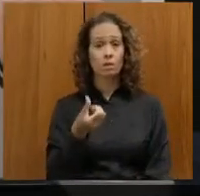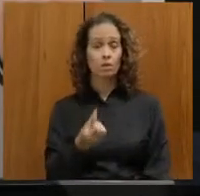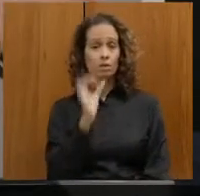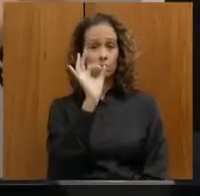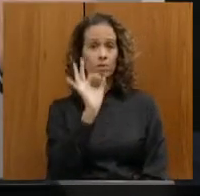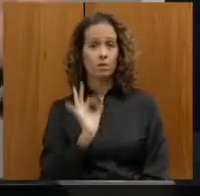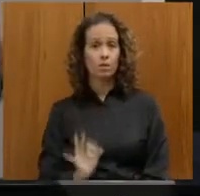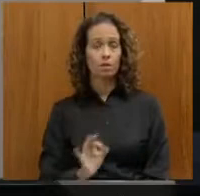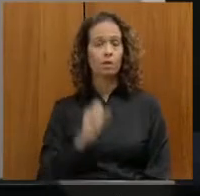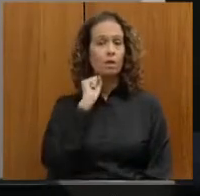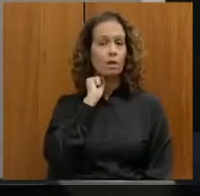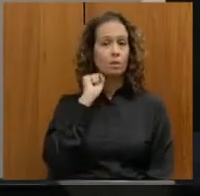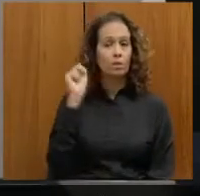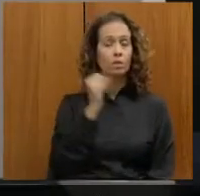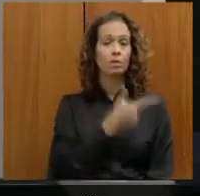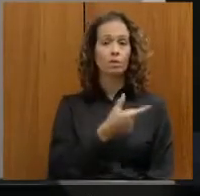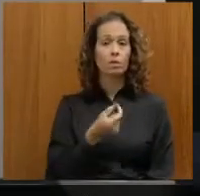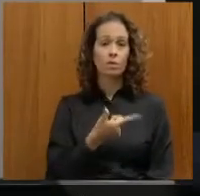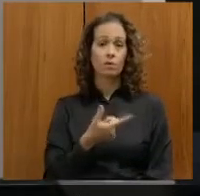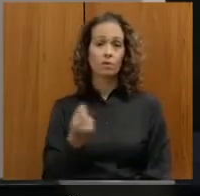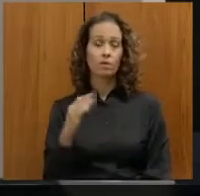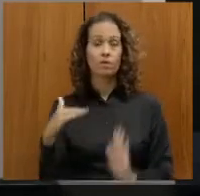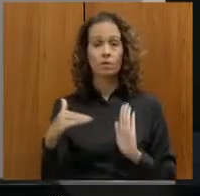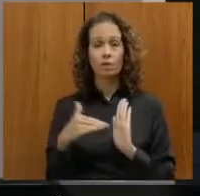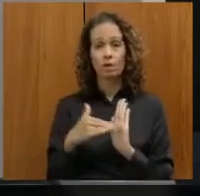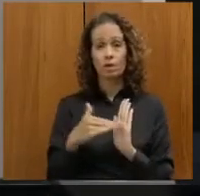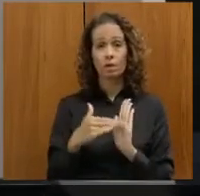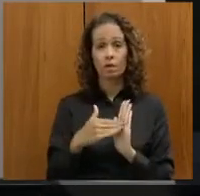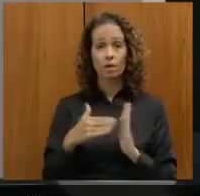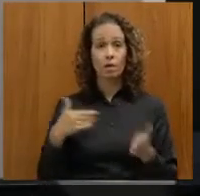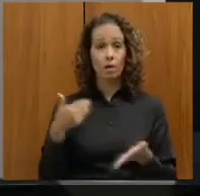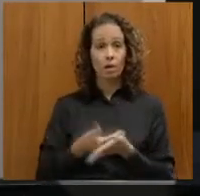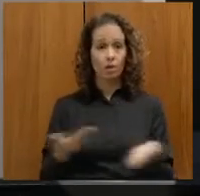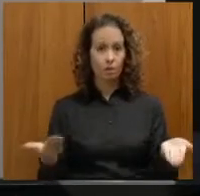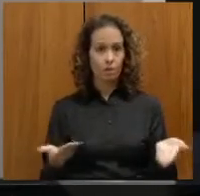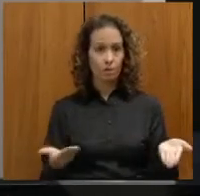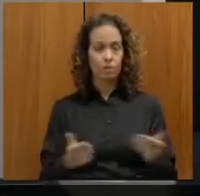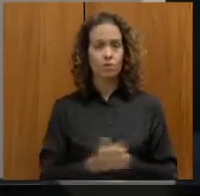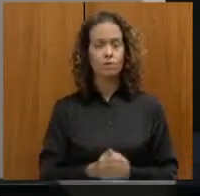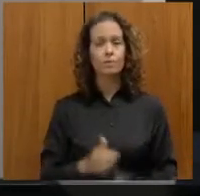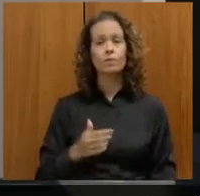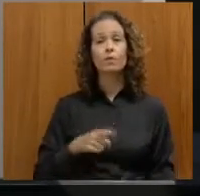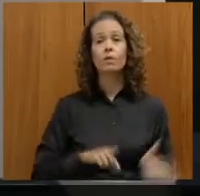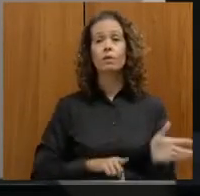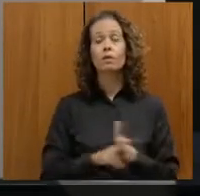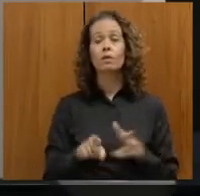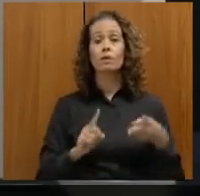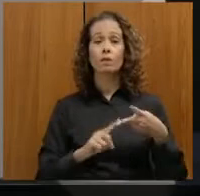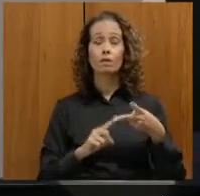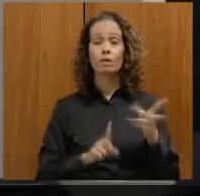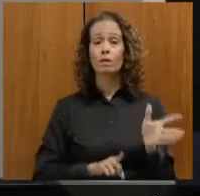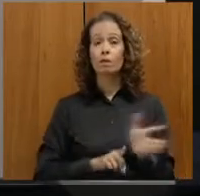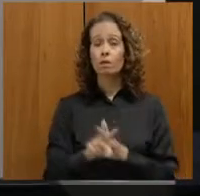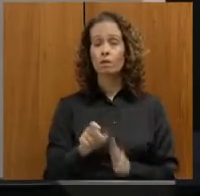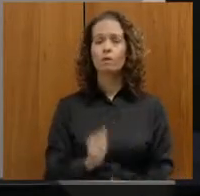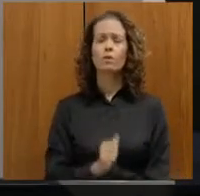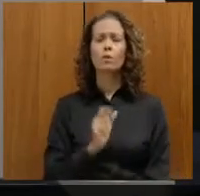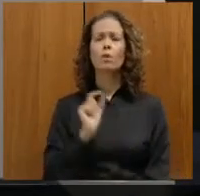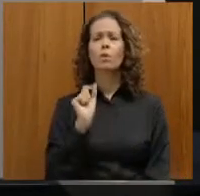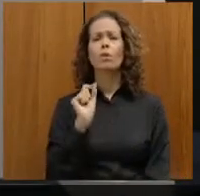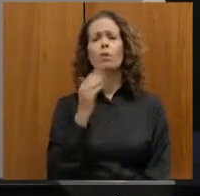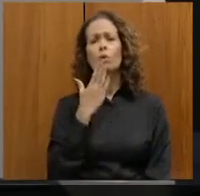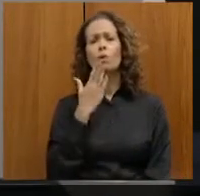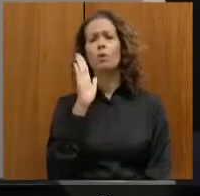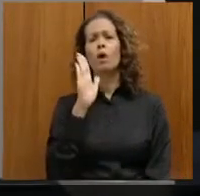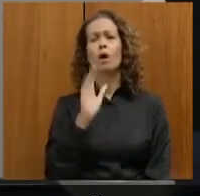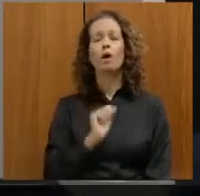cento de abril de 2020 até a presente data segunda pergunta qual é a medida efetiva que